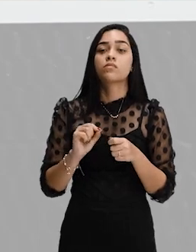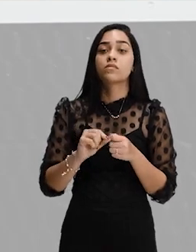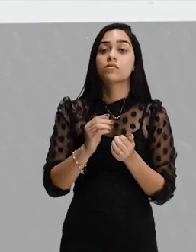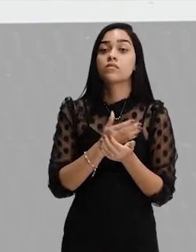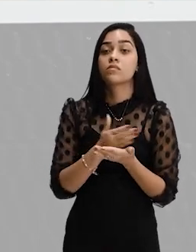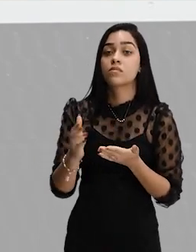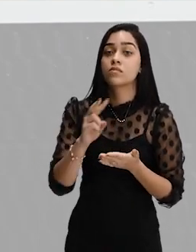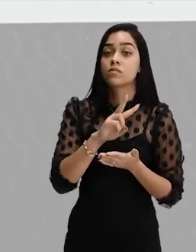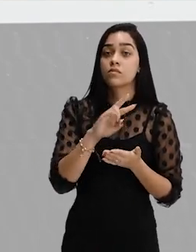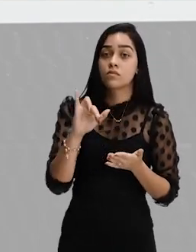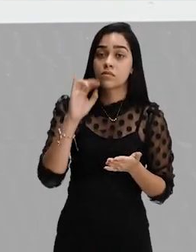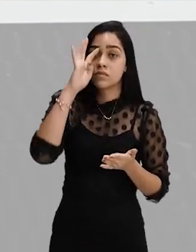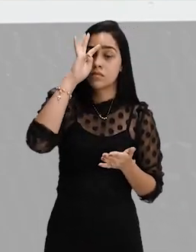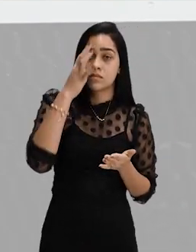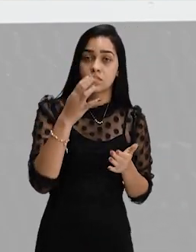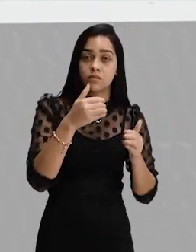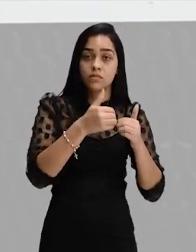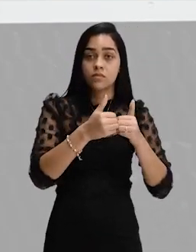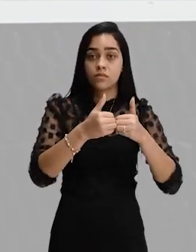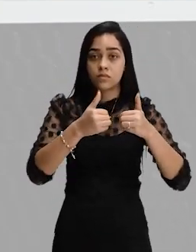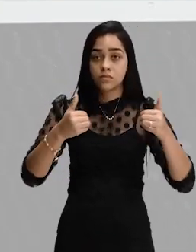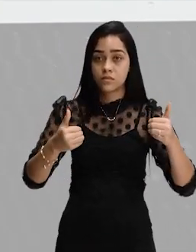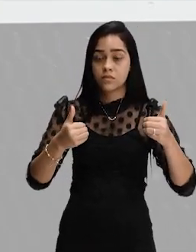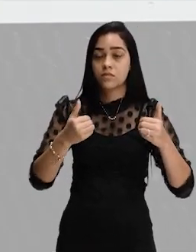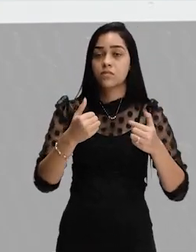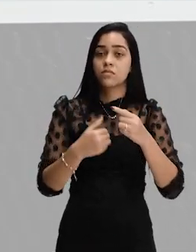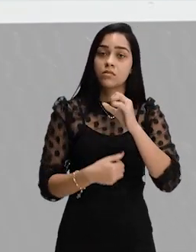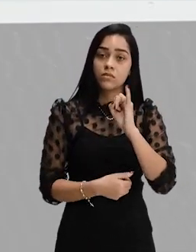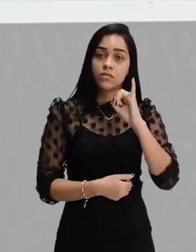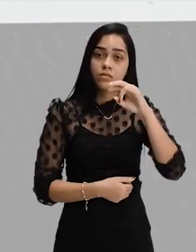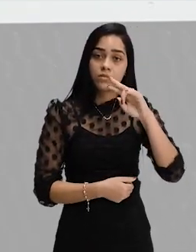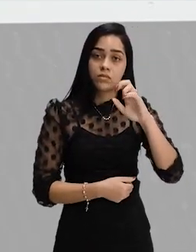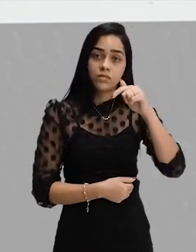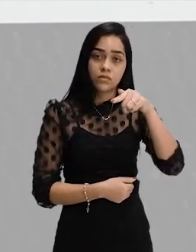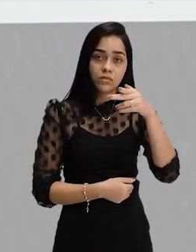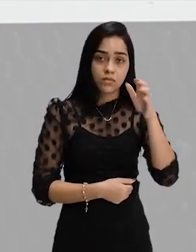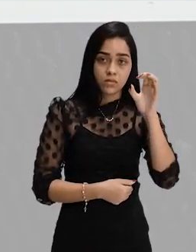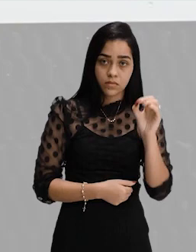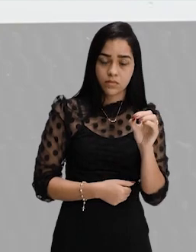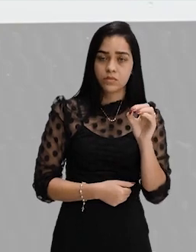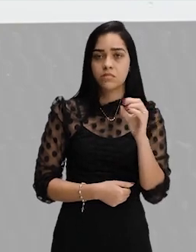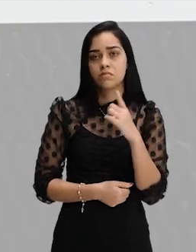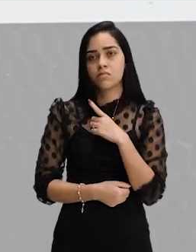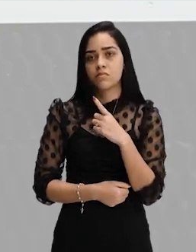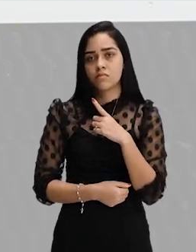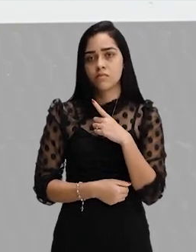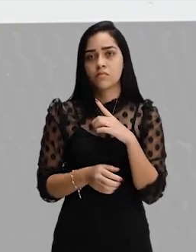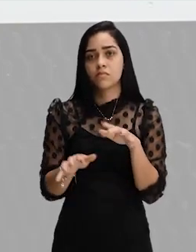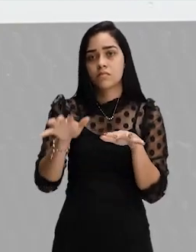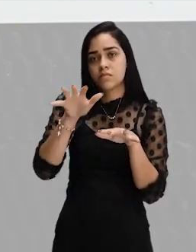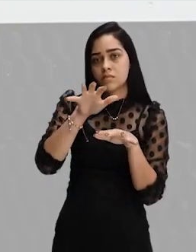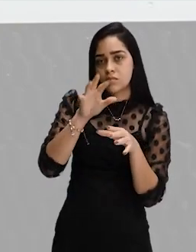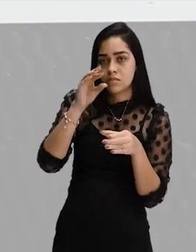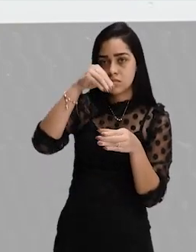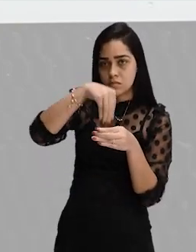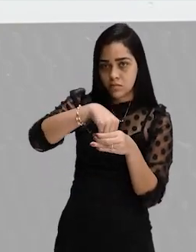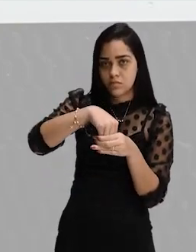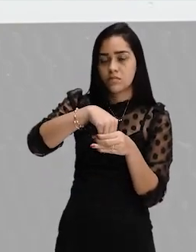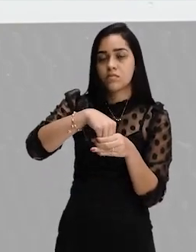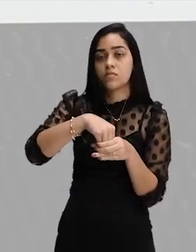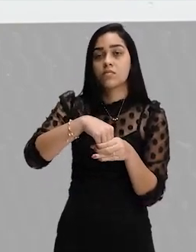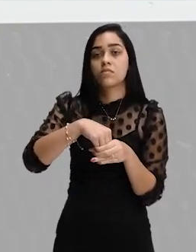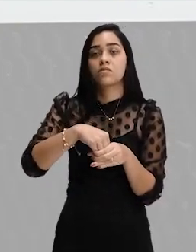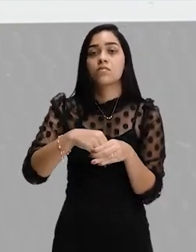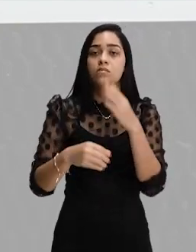vai resolver separadamente cada inequação, tá? Embora elas estejam integradas, mas na resolução a